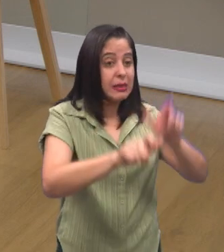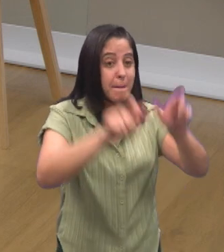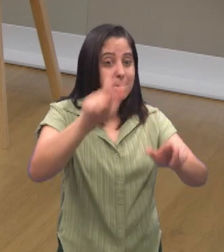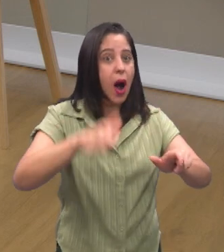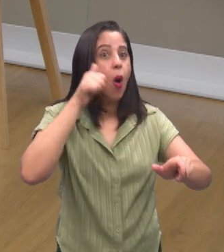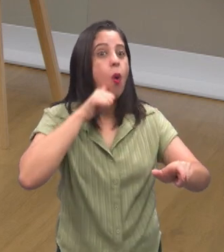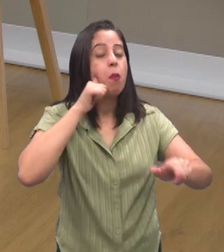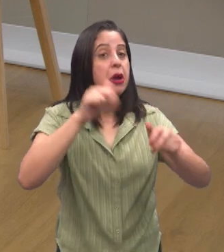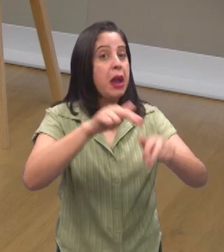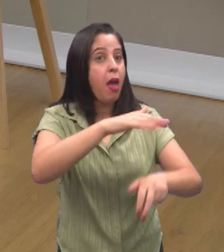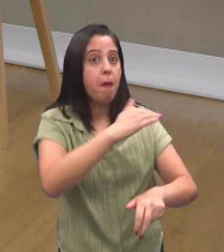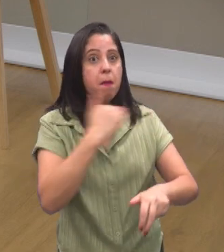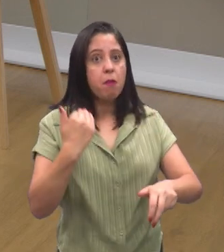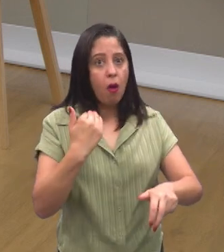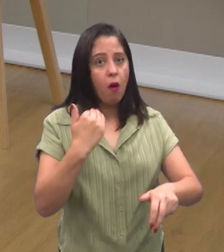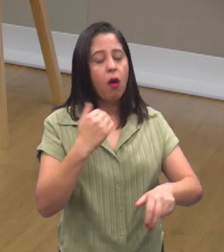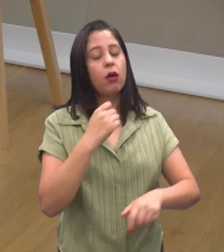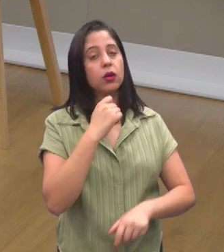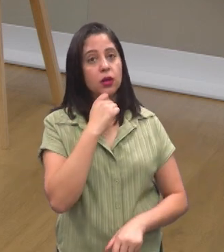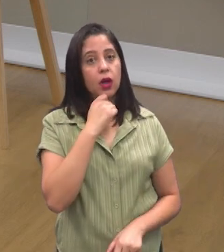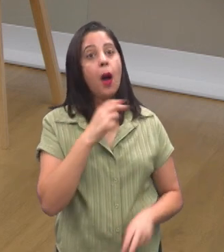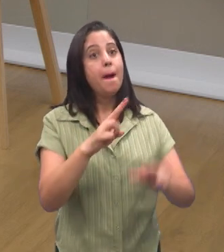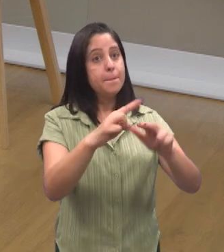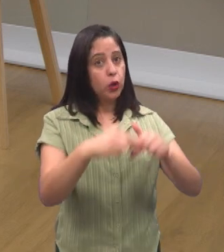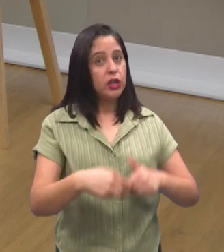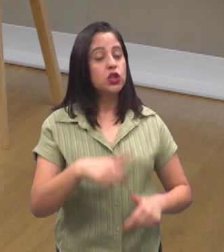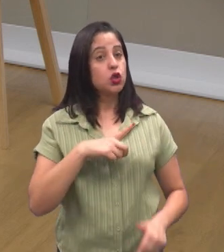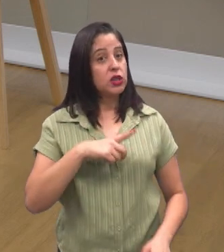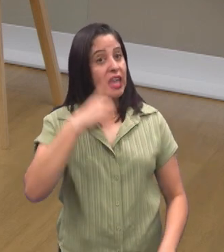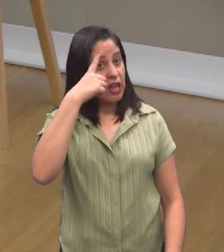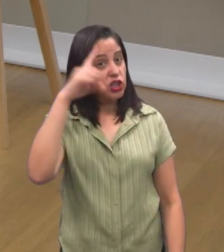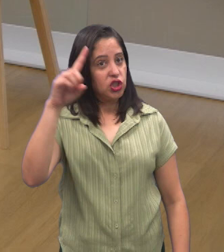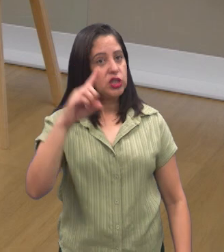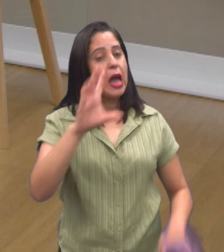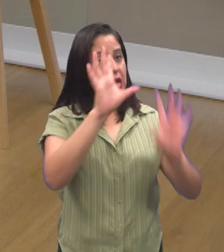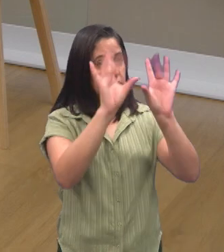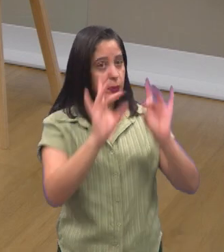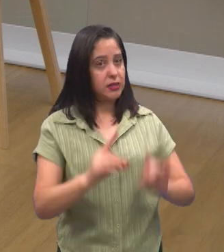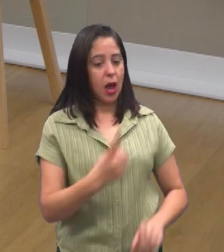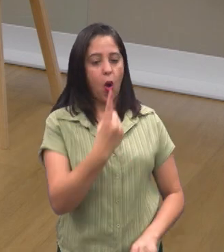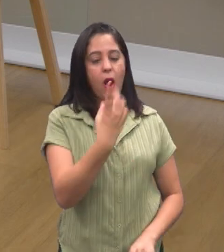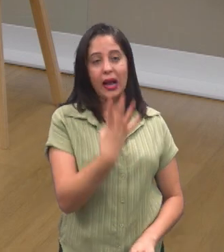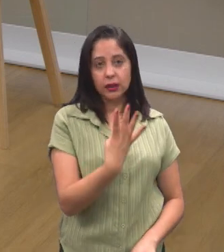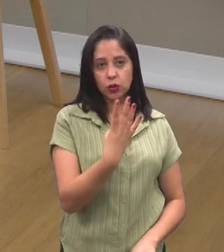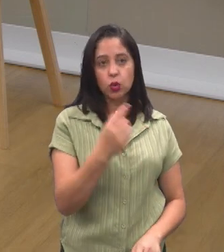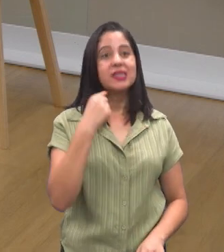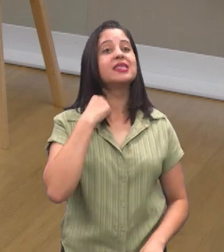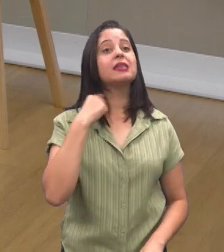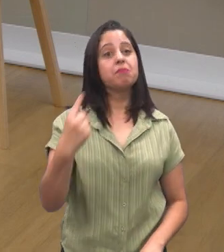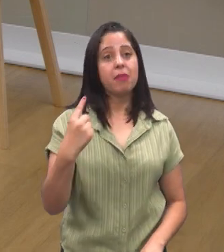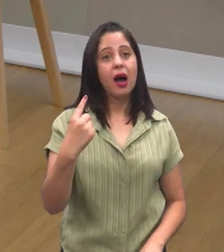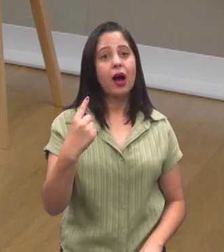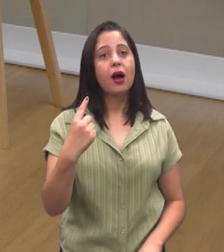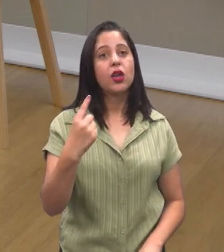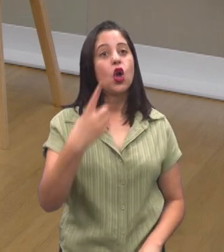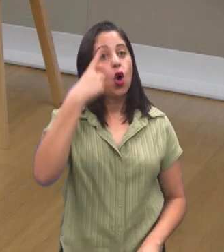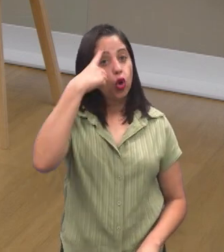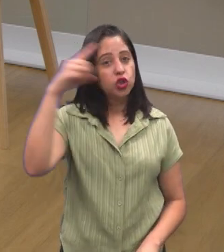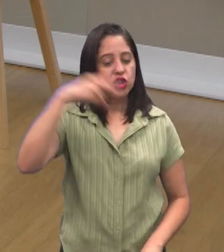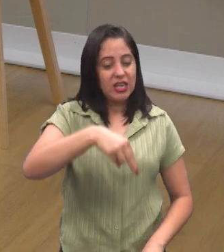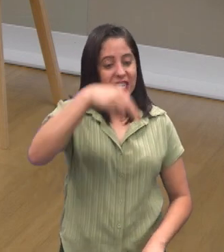mulheres. Sim. Inclusive, tem até, o assunto é tão importante que ganhou uma data, né? 14 de maio passou a ser comemorado como